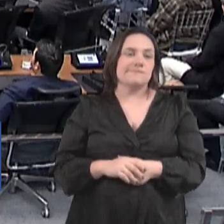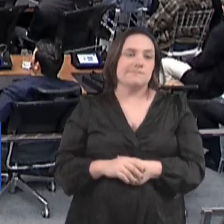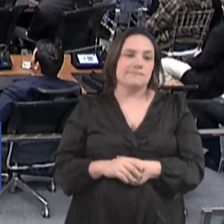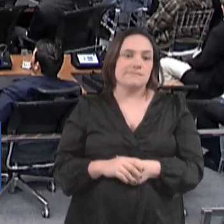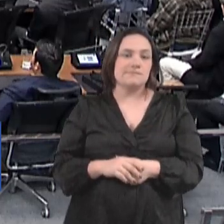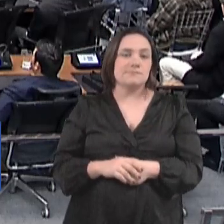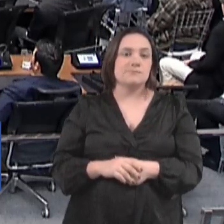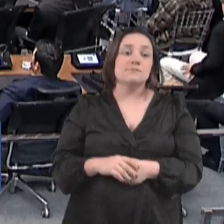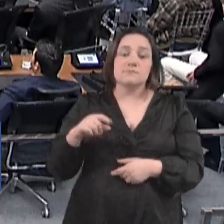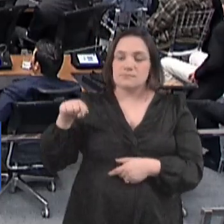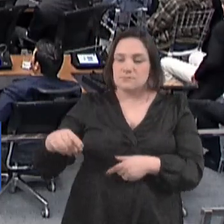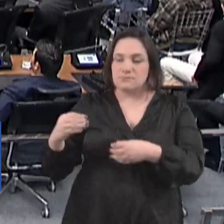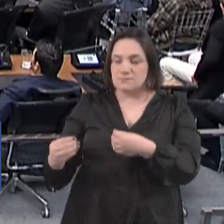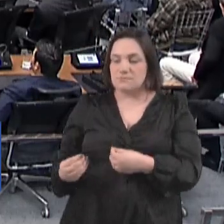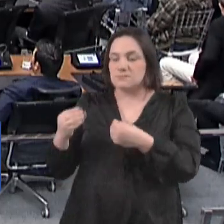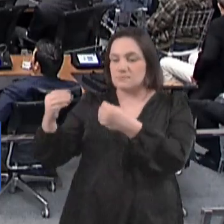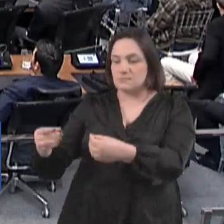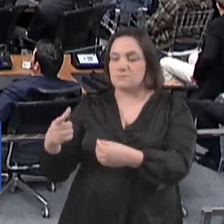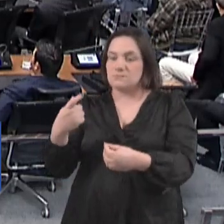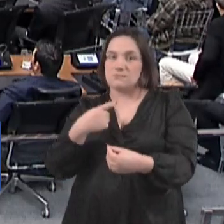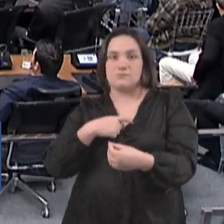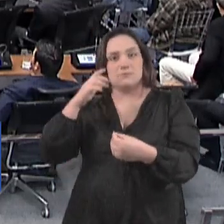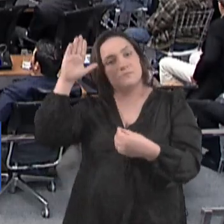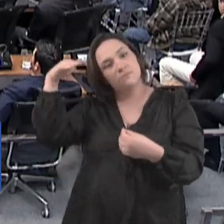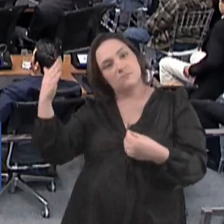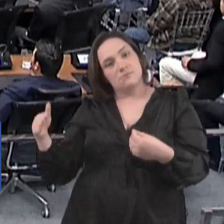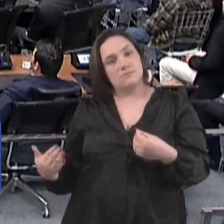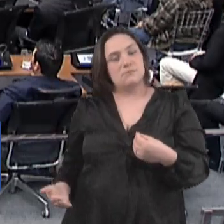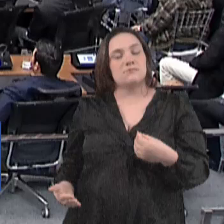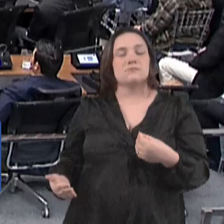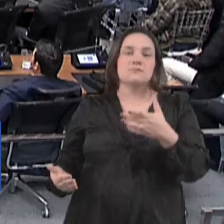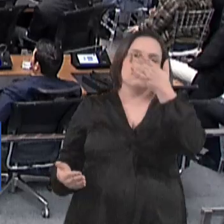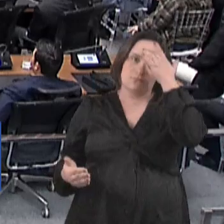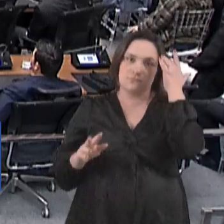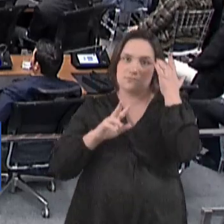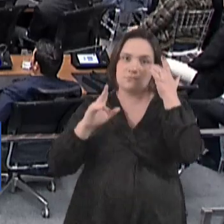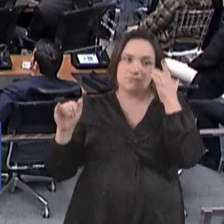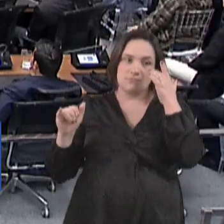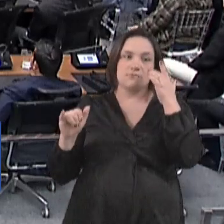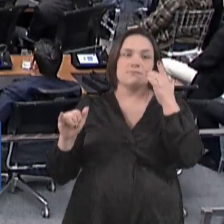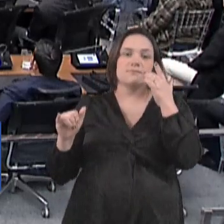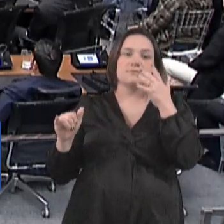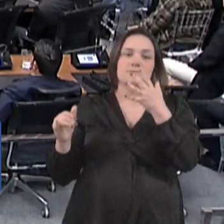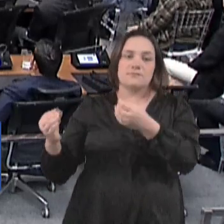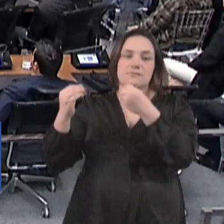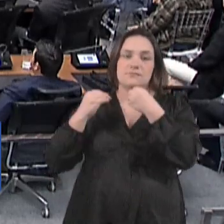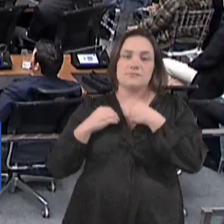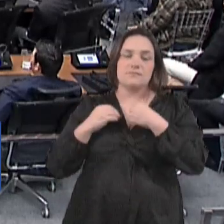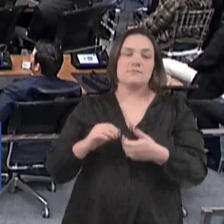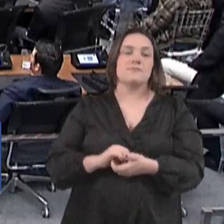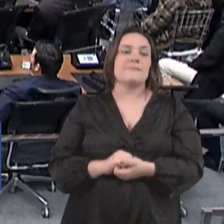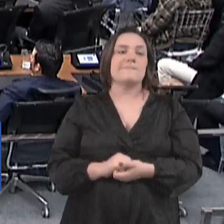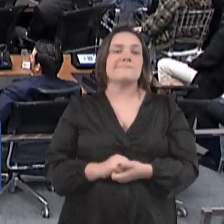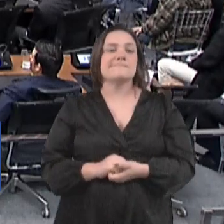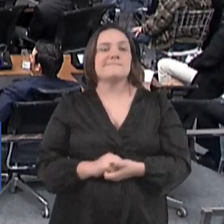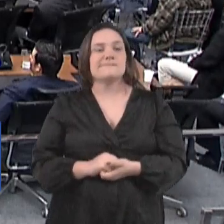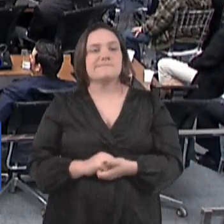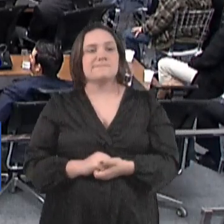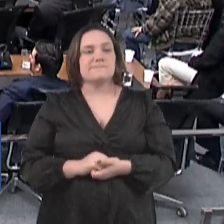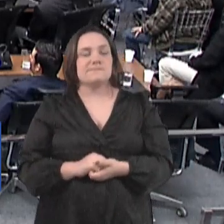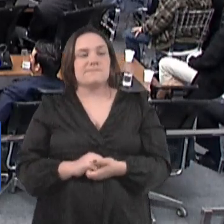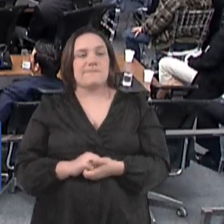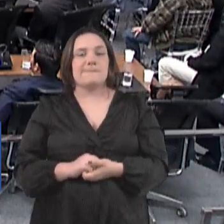plenário especial proceder à entrega das homenagens aos agraciados. A